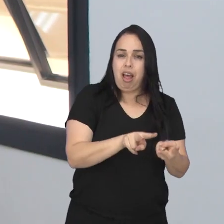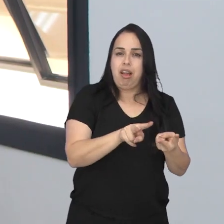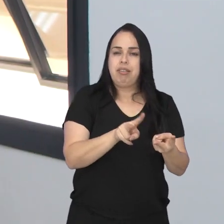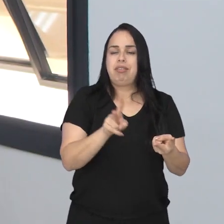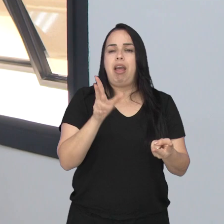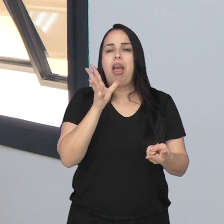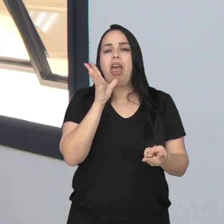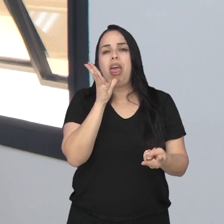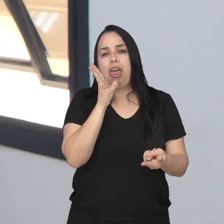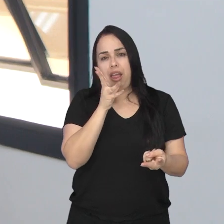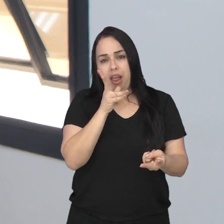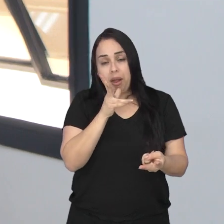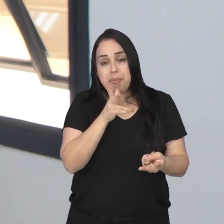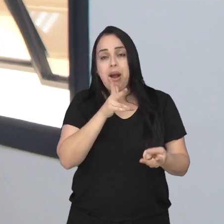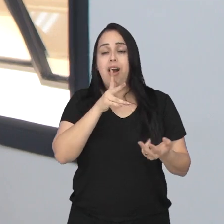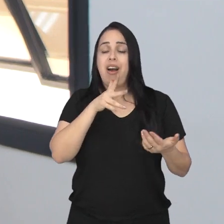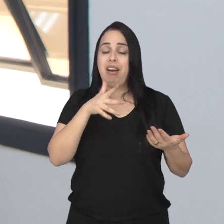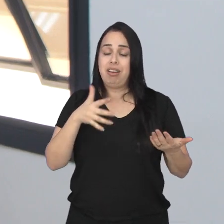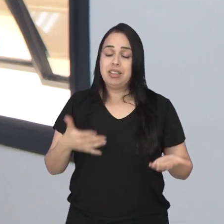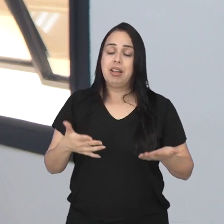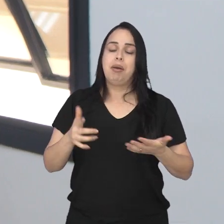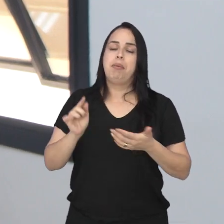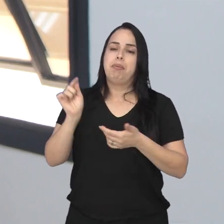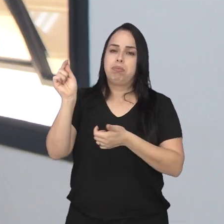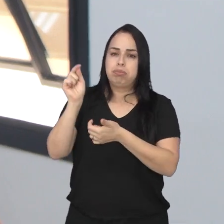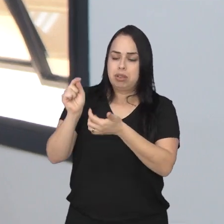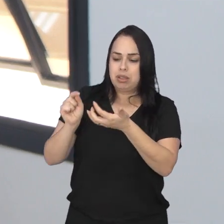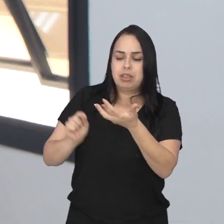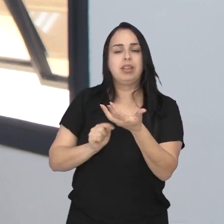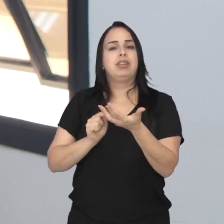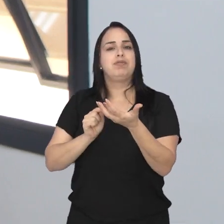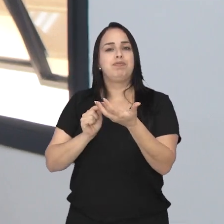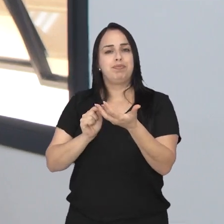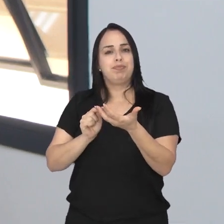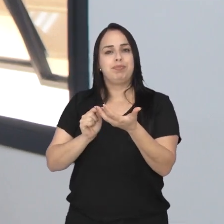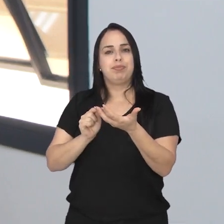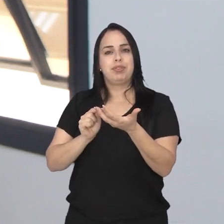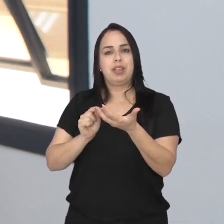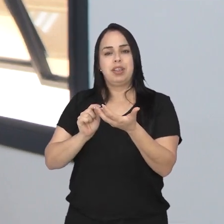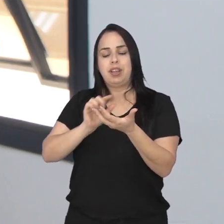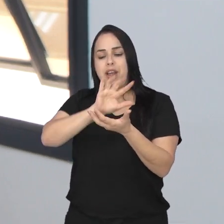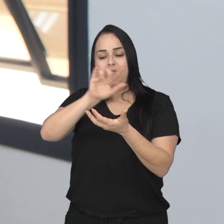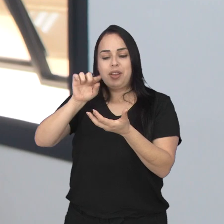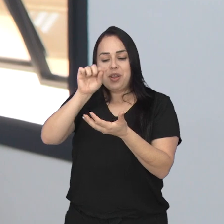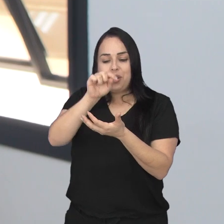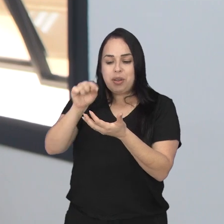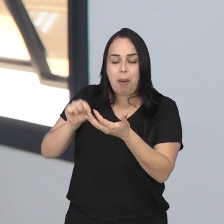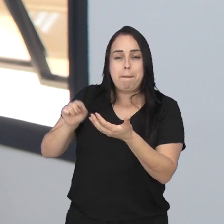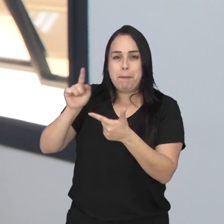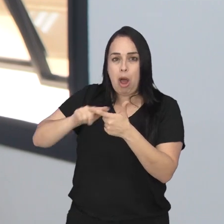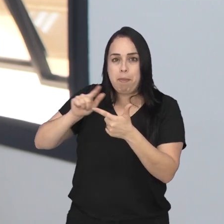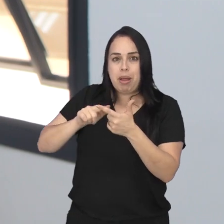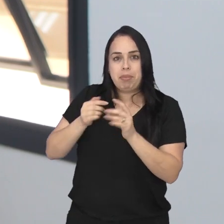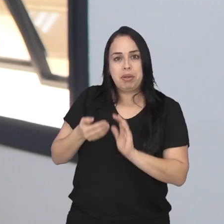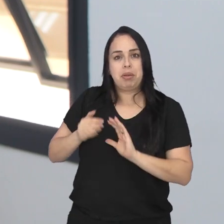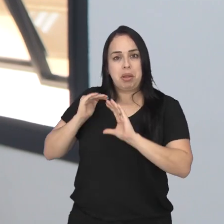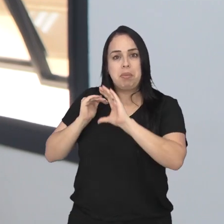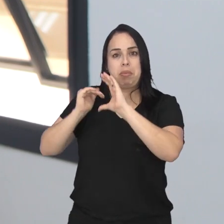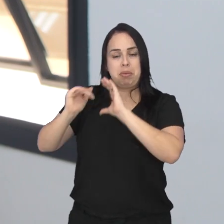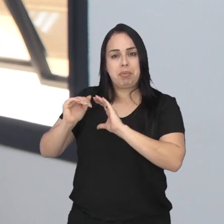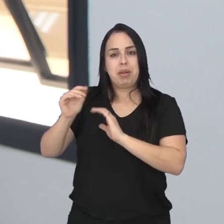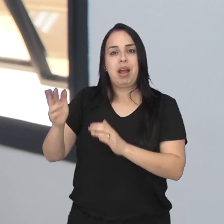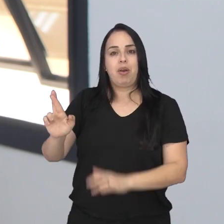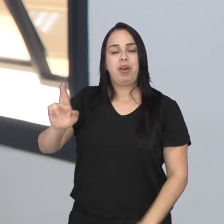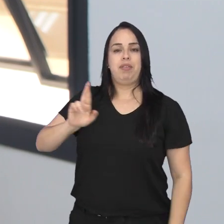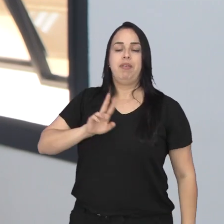upas para o pronto-socorro para Clínica Sul Então tudo isso uma compilação desses problemas